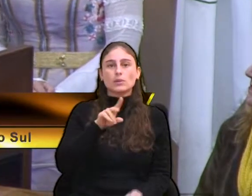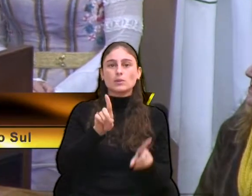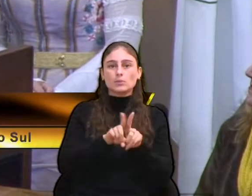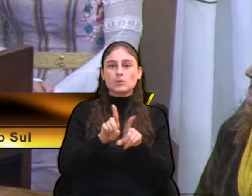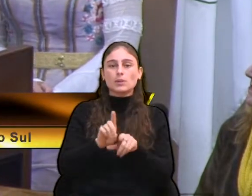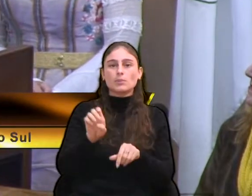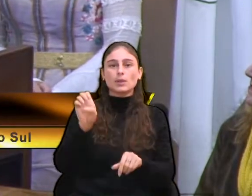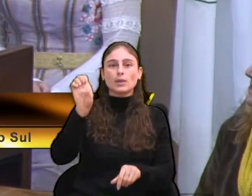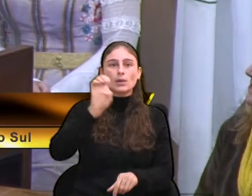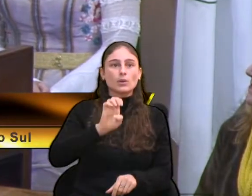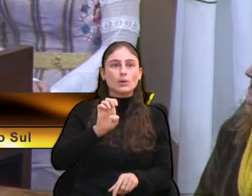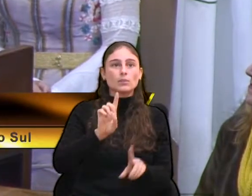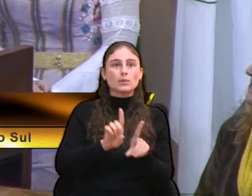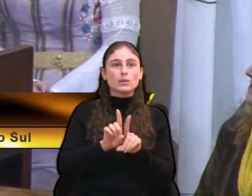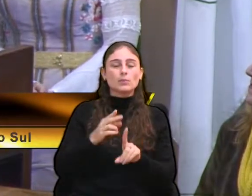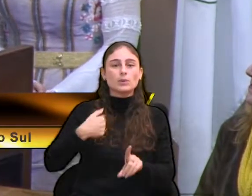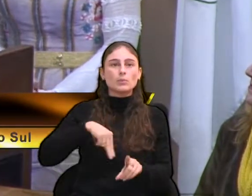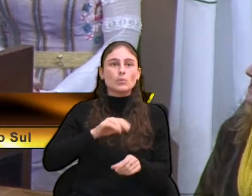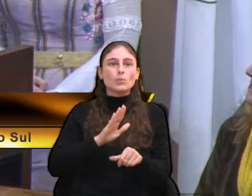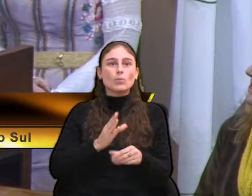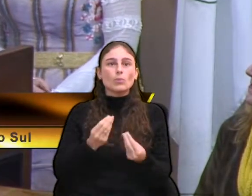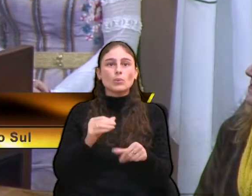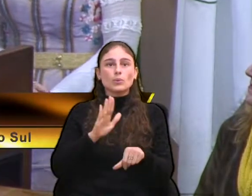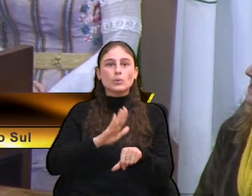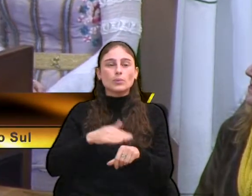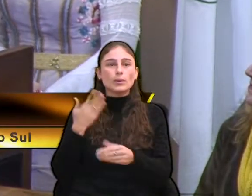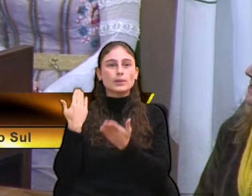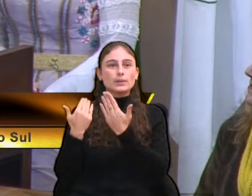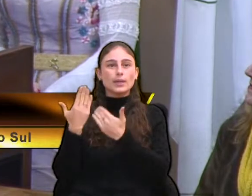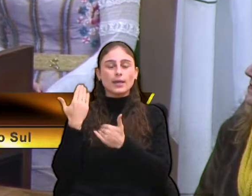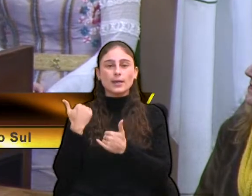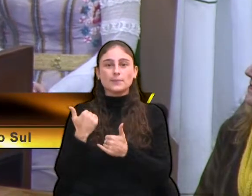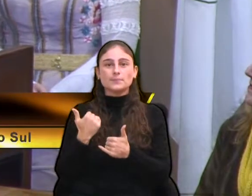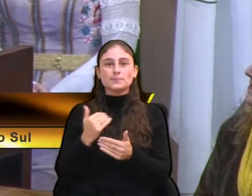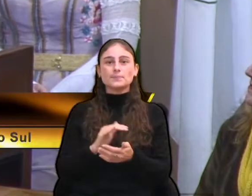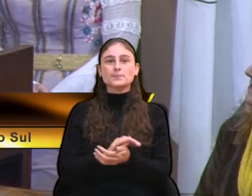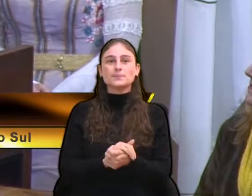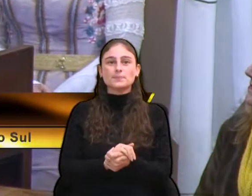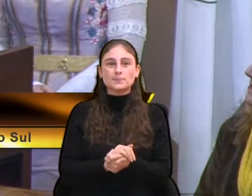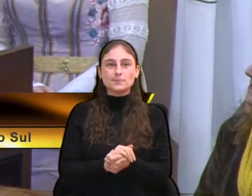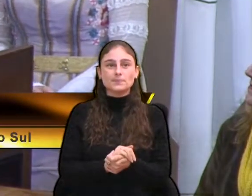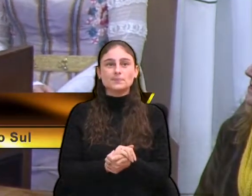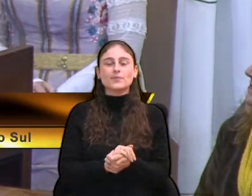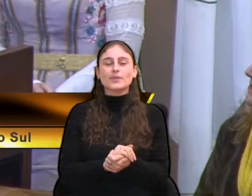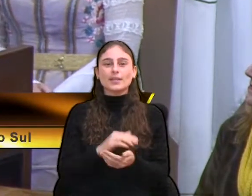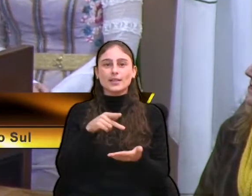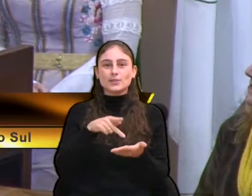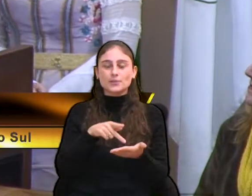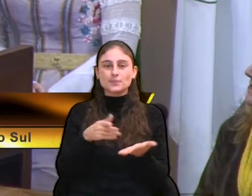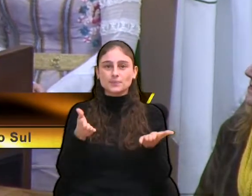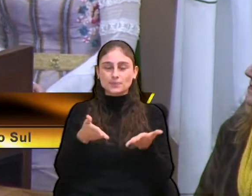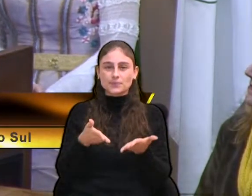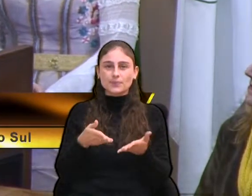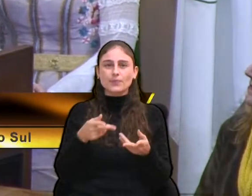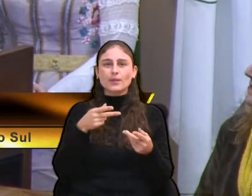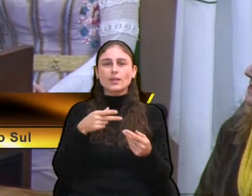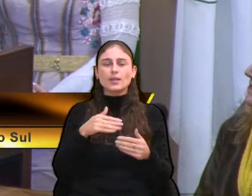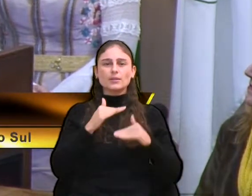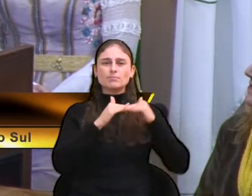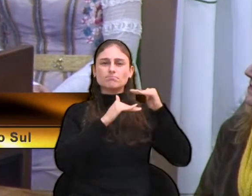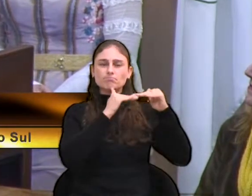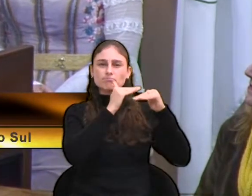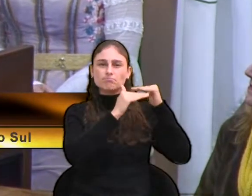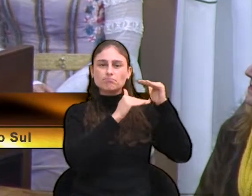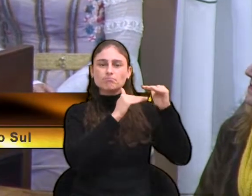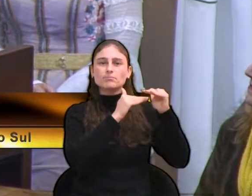Europa, que é muito mais antiga. E olha como a nossa cidade está neste momento. O